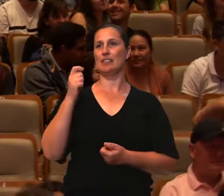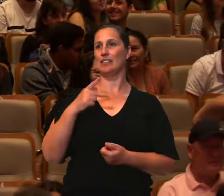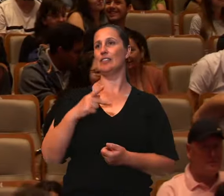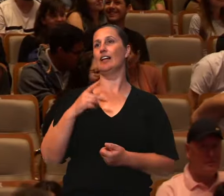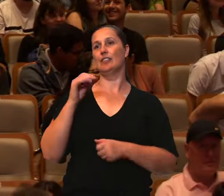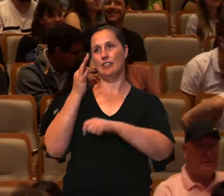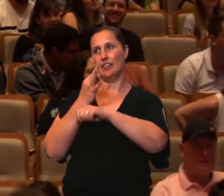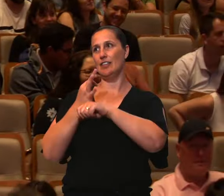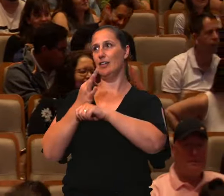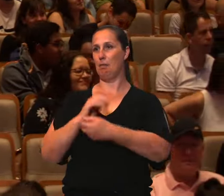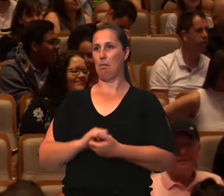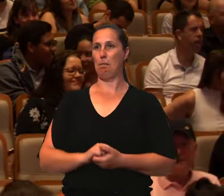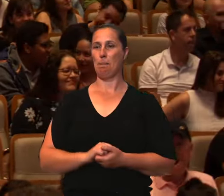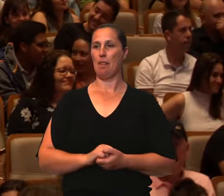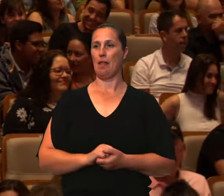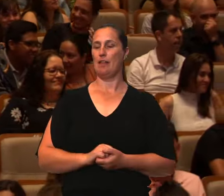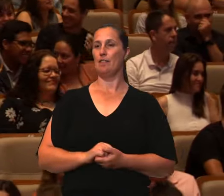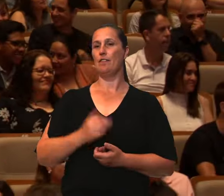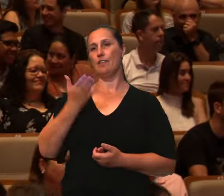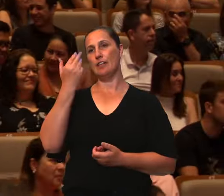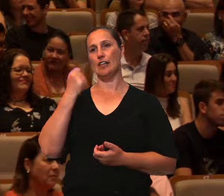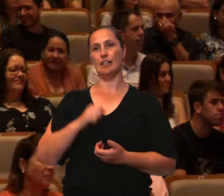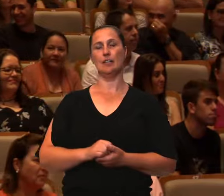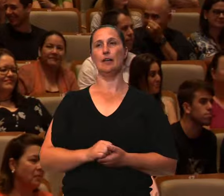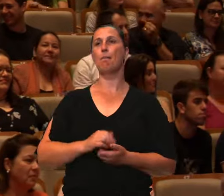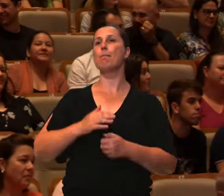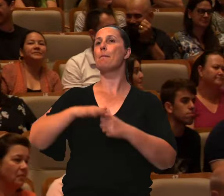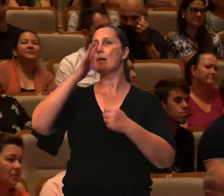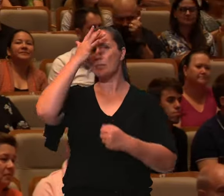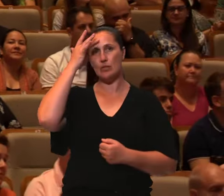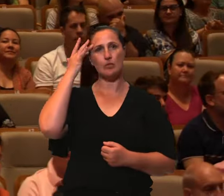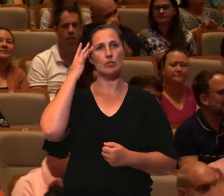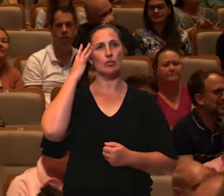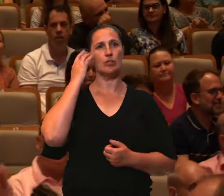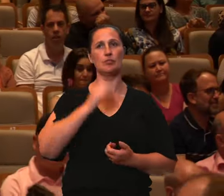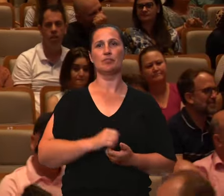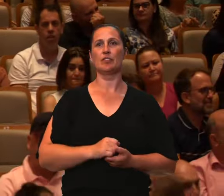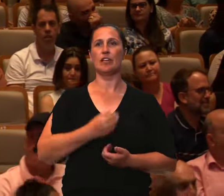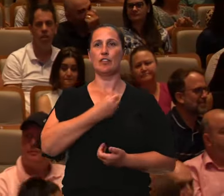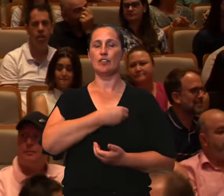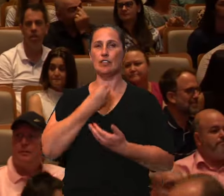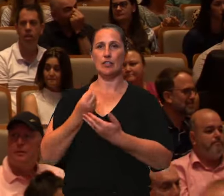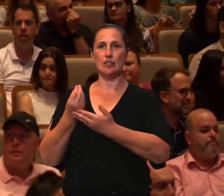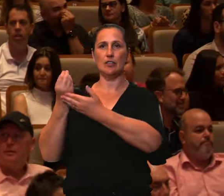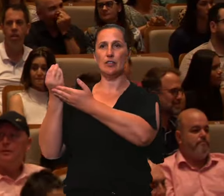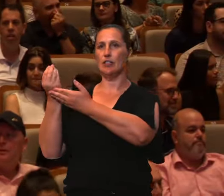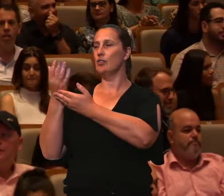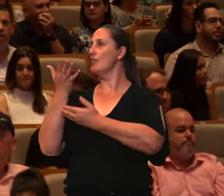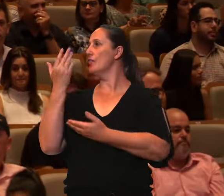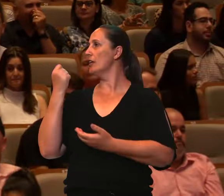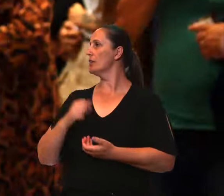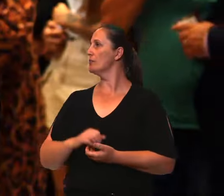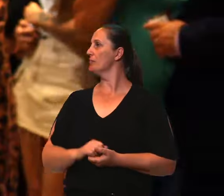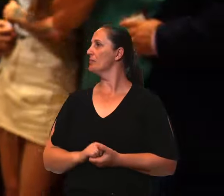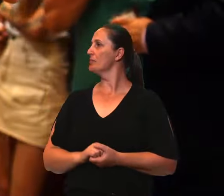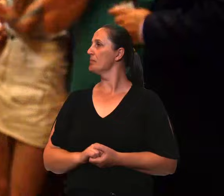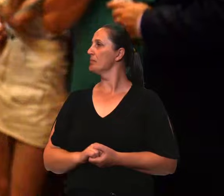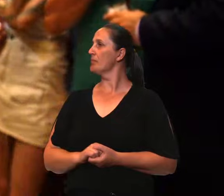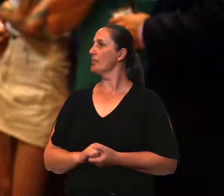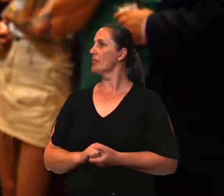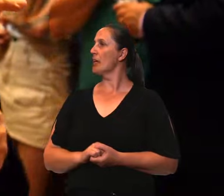é venha mais alguém entregando sua vida para Jesus venha meus